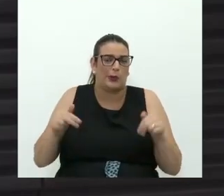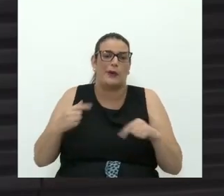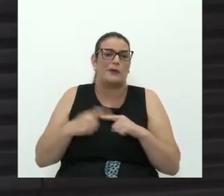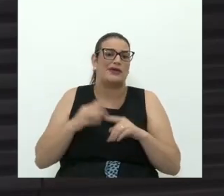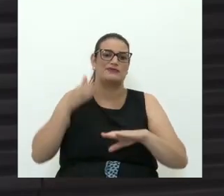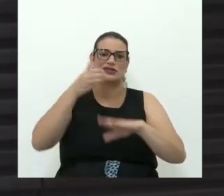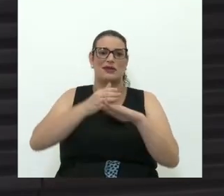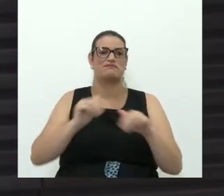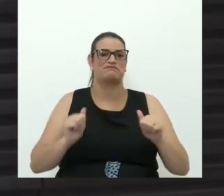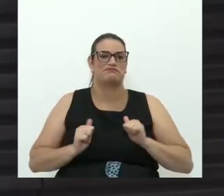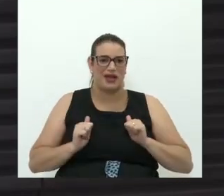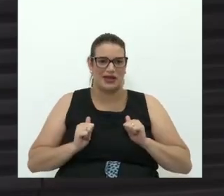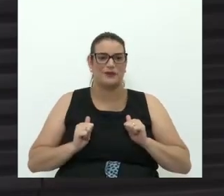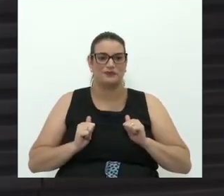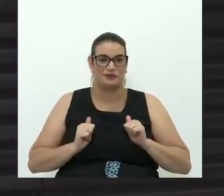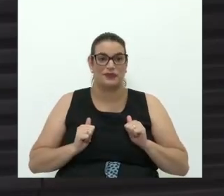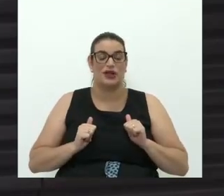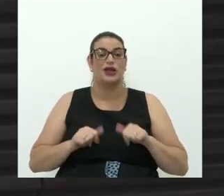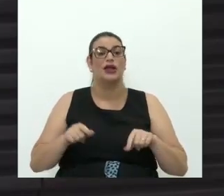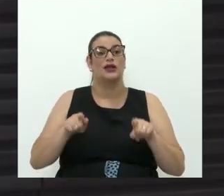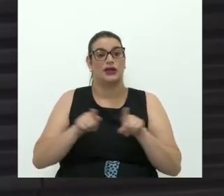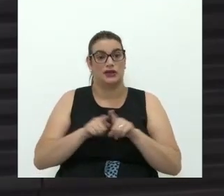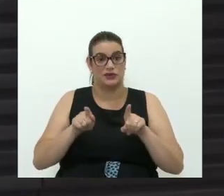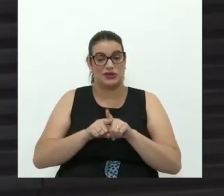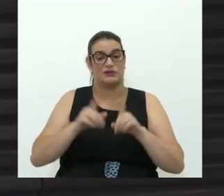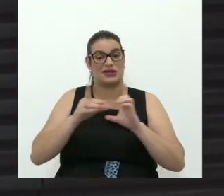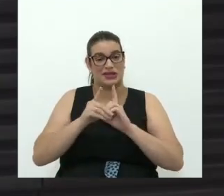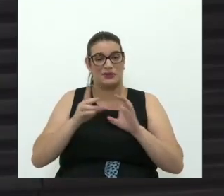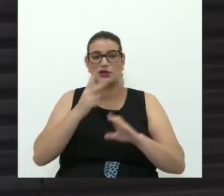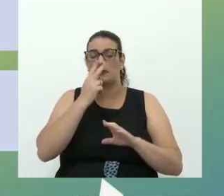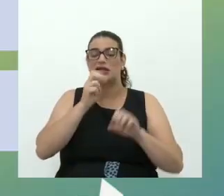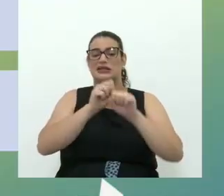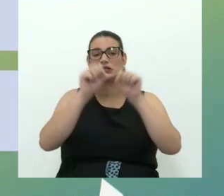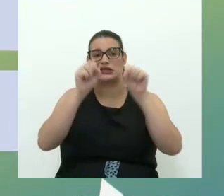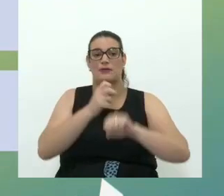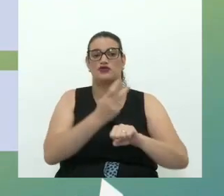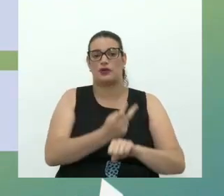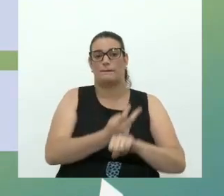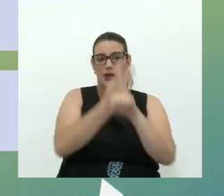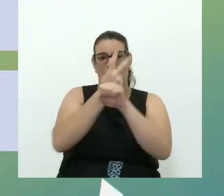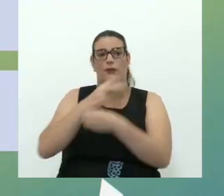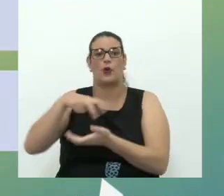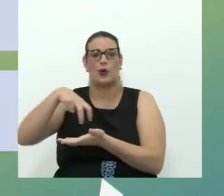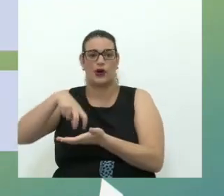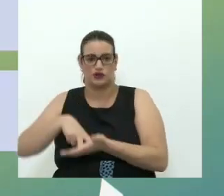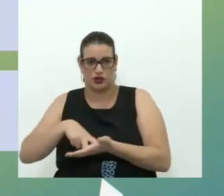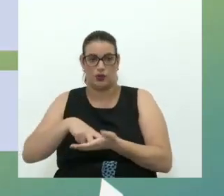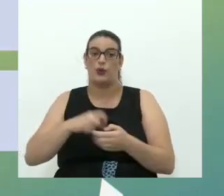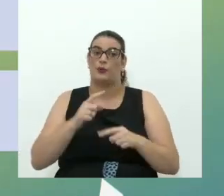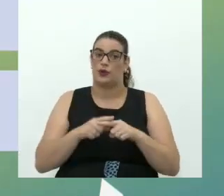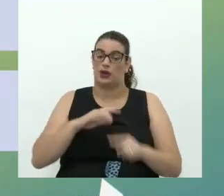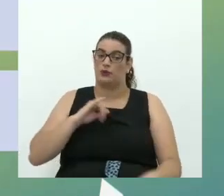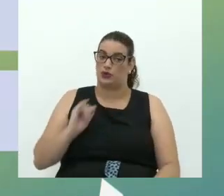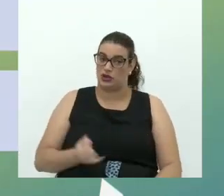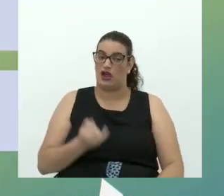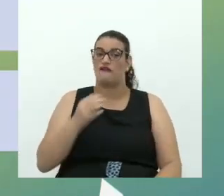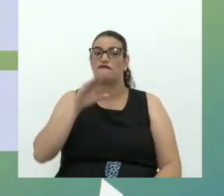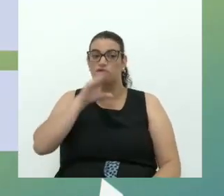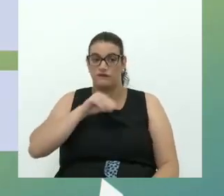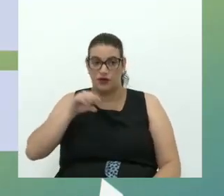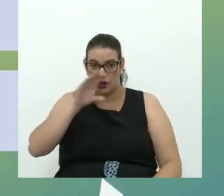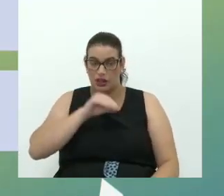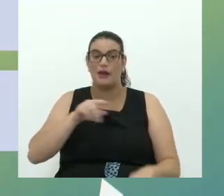como sistema de prêmios e castigos porque também é Nossa oportunidade não só falar mas